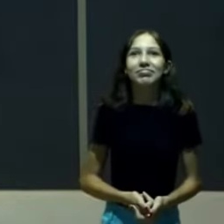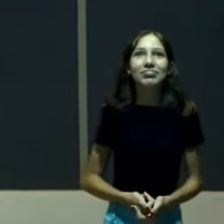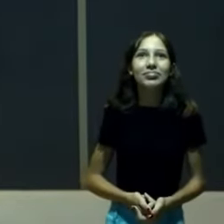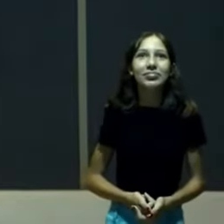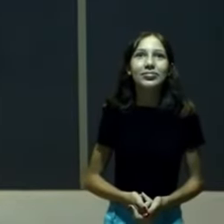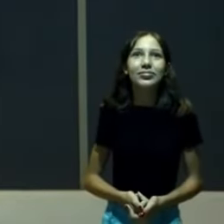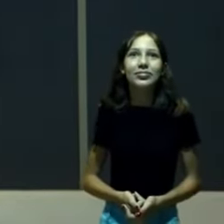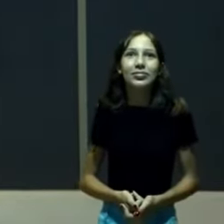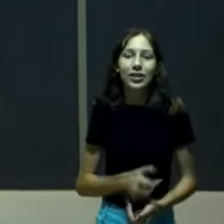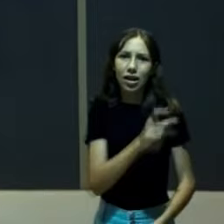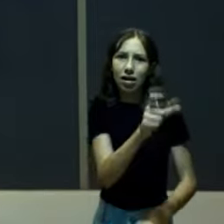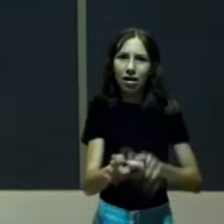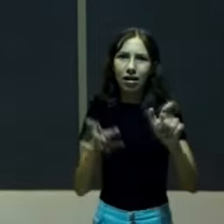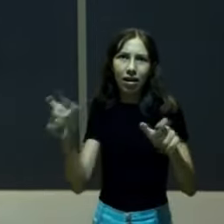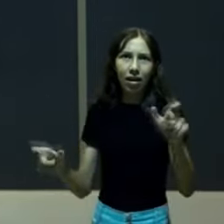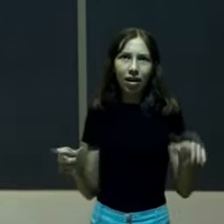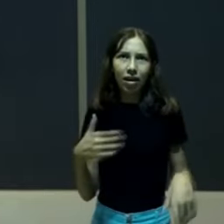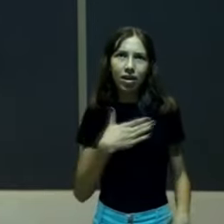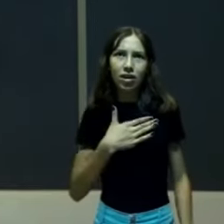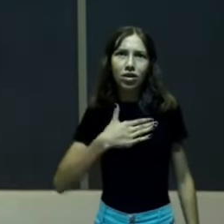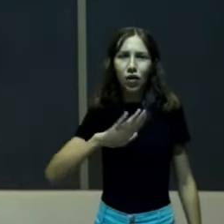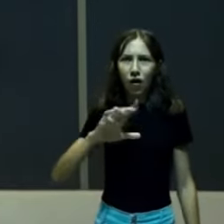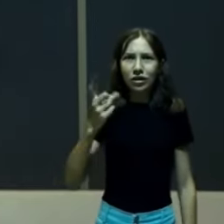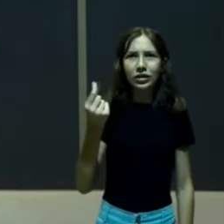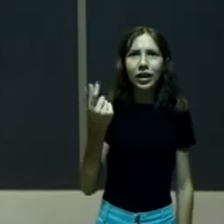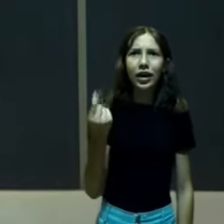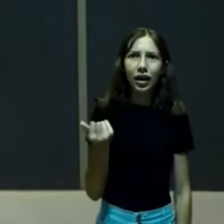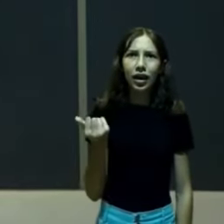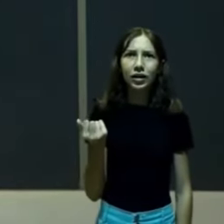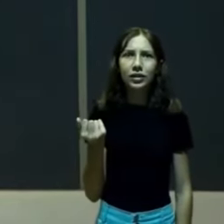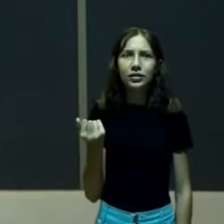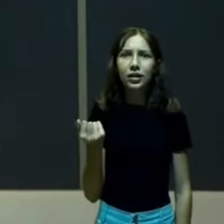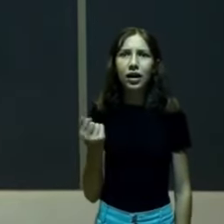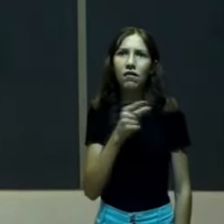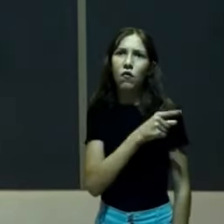Se tem alguém aqui que não gosta, que gosta de viver apertado,